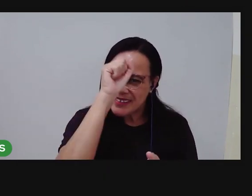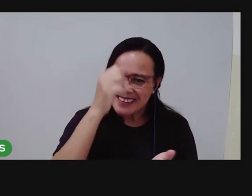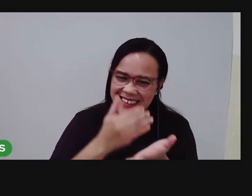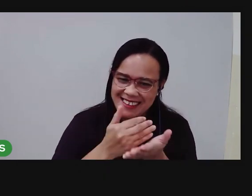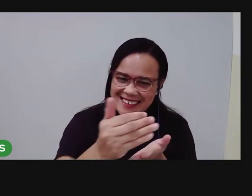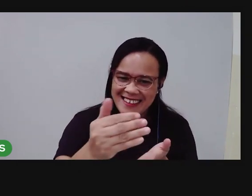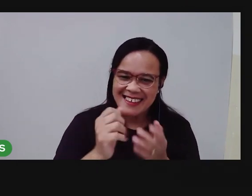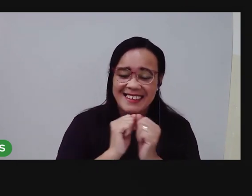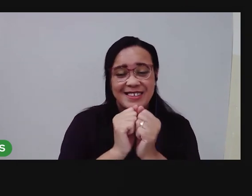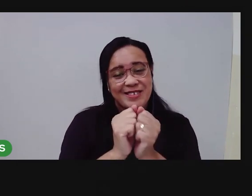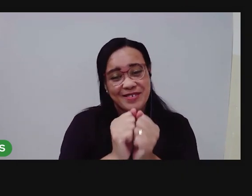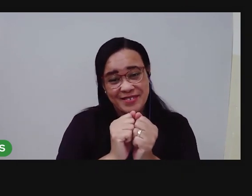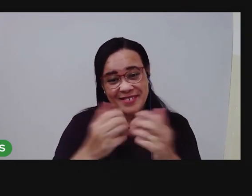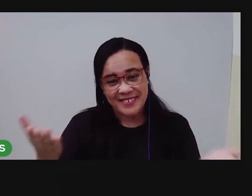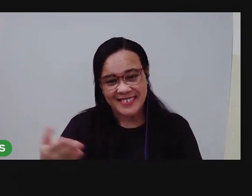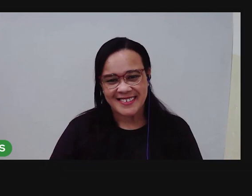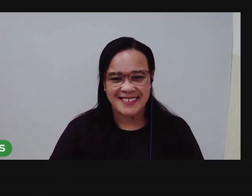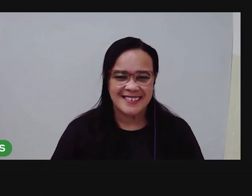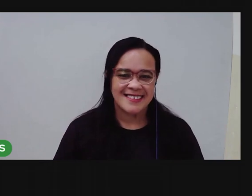Então,